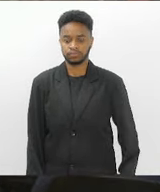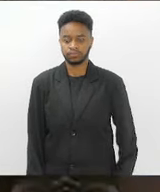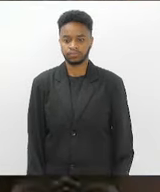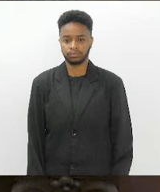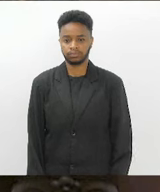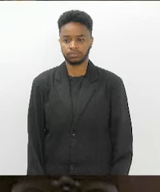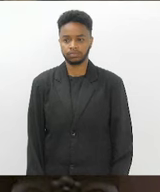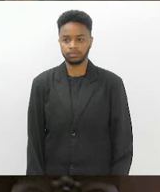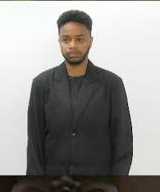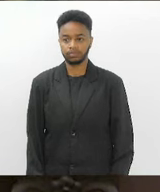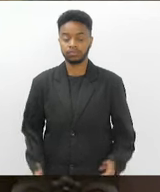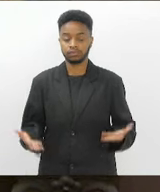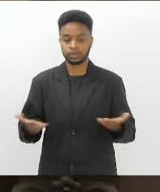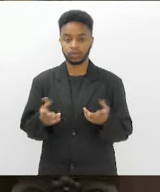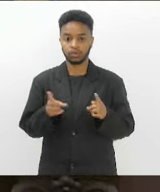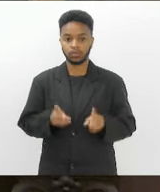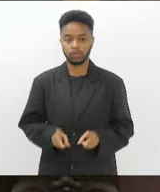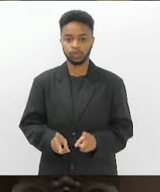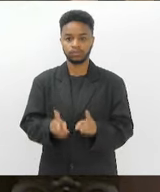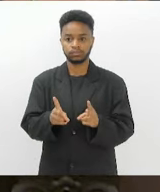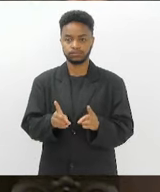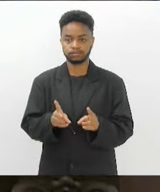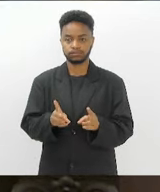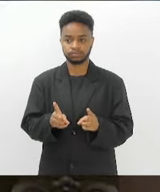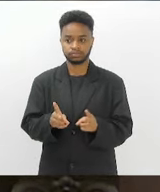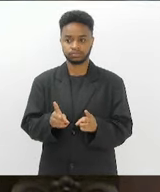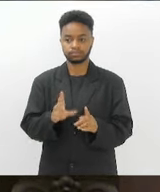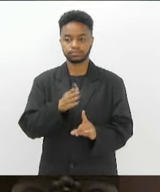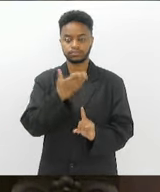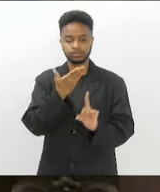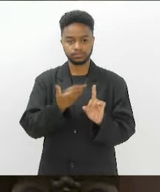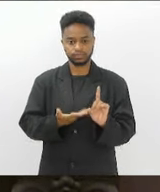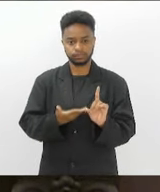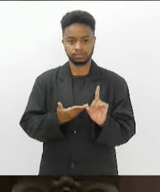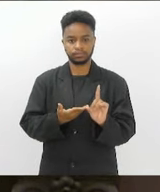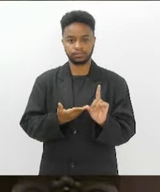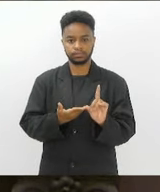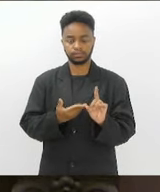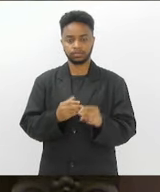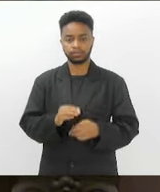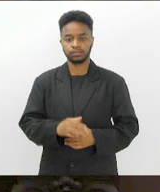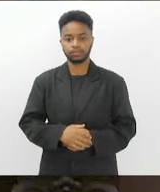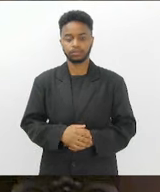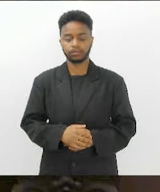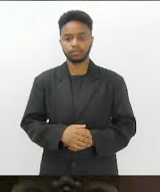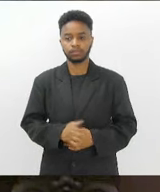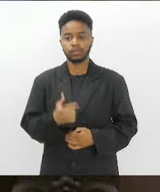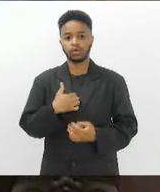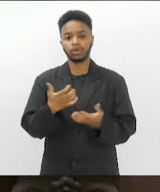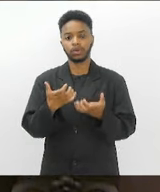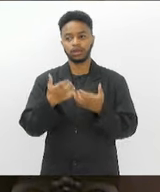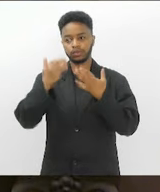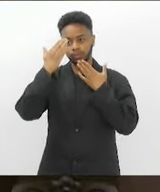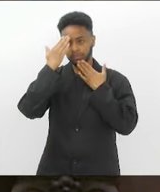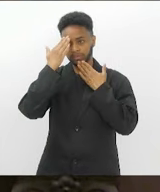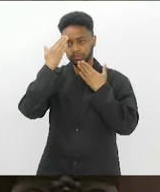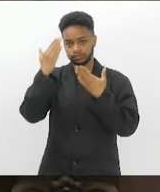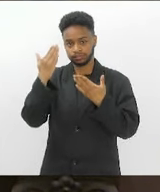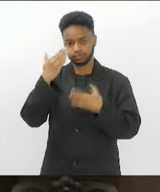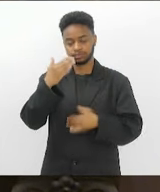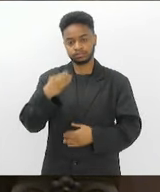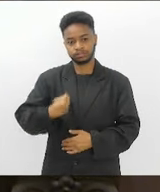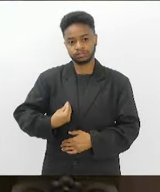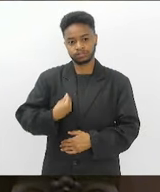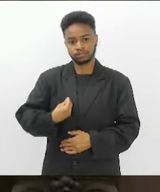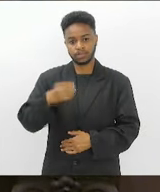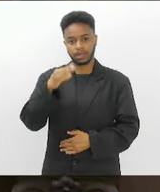Gente, dando continuidade a essa solenidade, eu queria agradecer a presença do